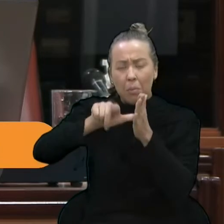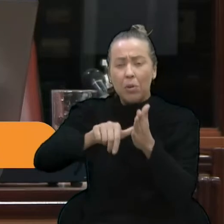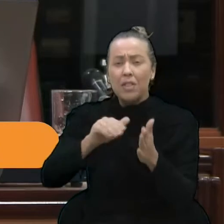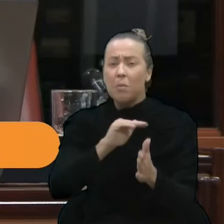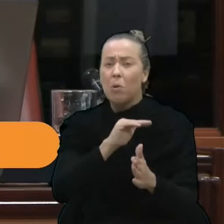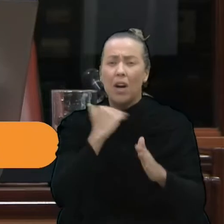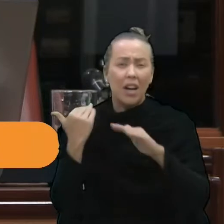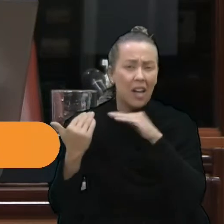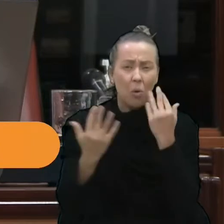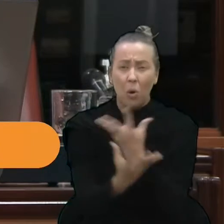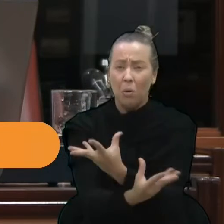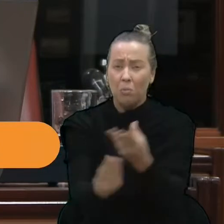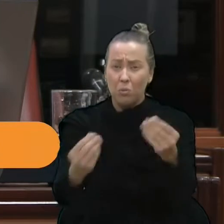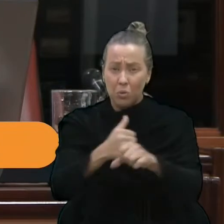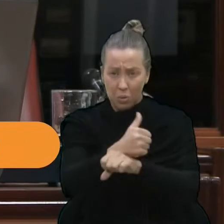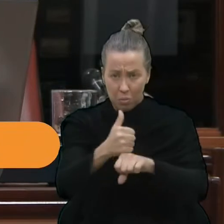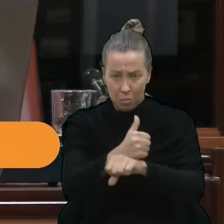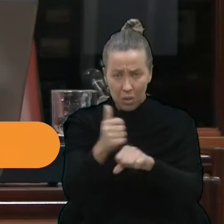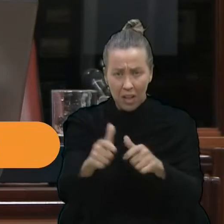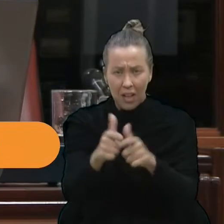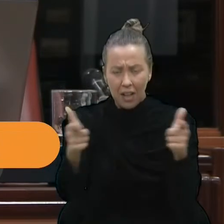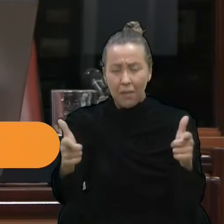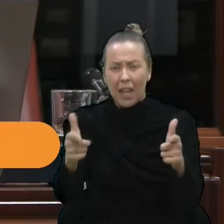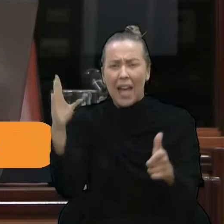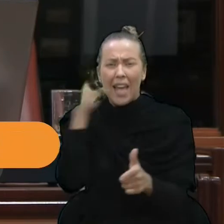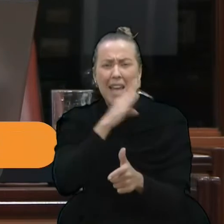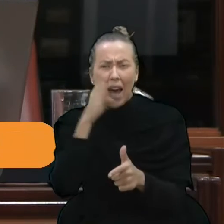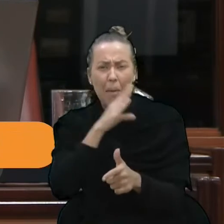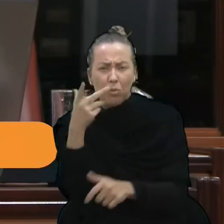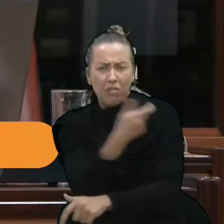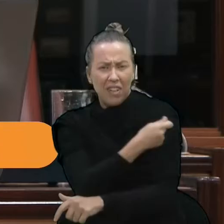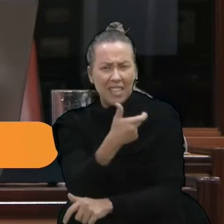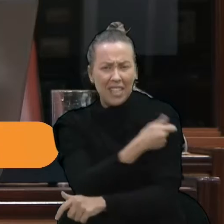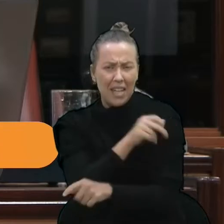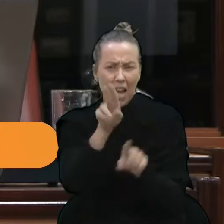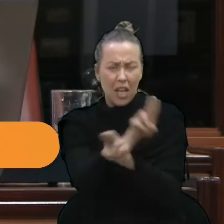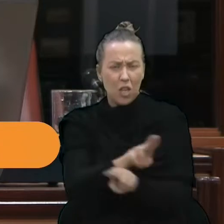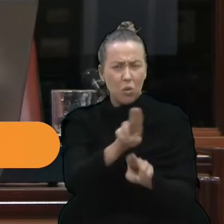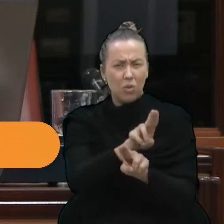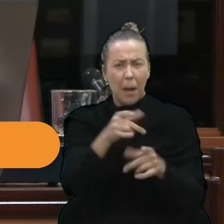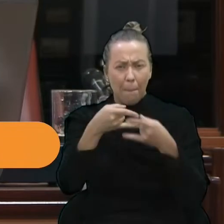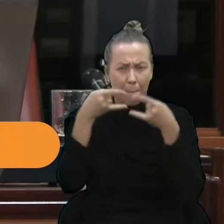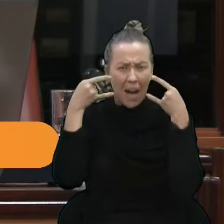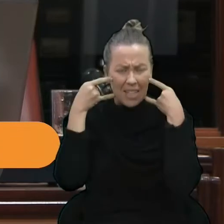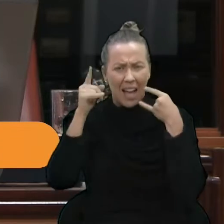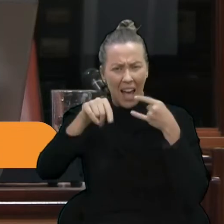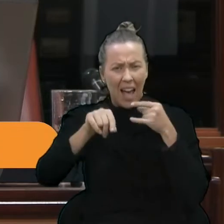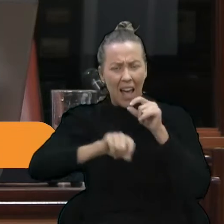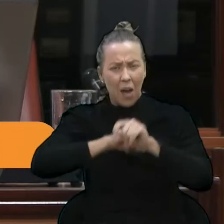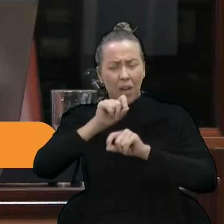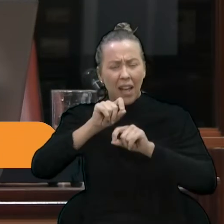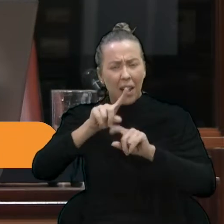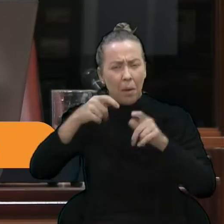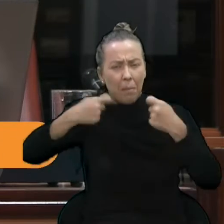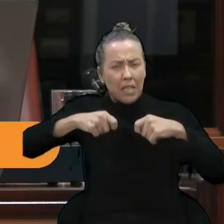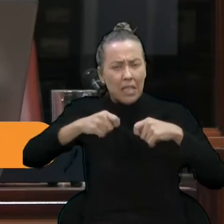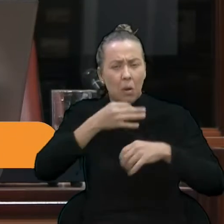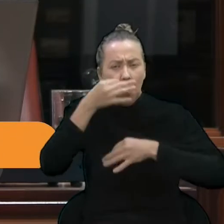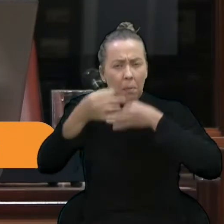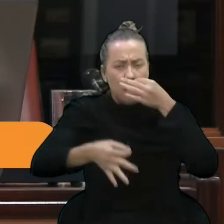da rapidez na vacinação e uso de máscara também estão fora da alçada de opinião dos